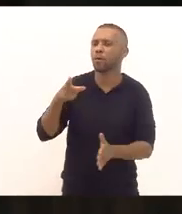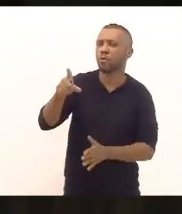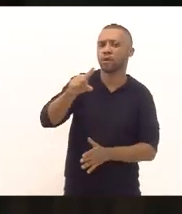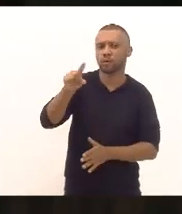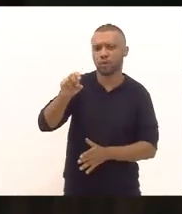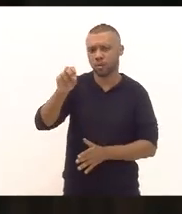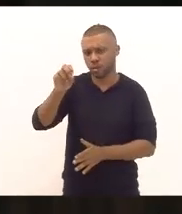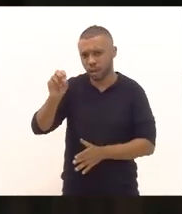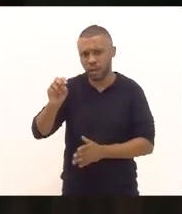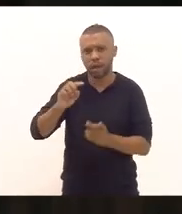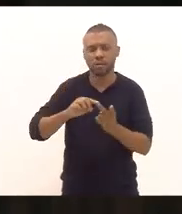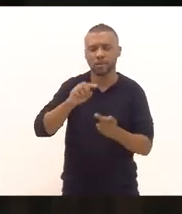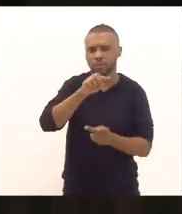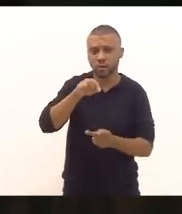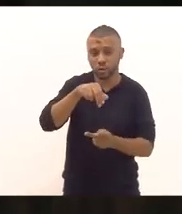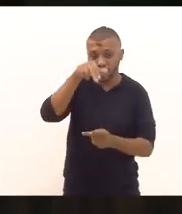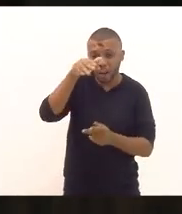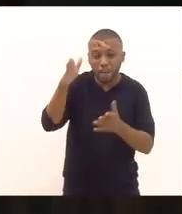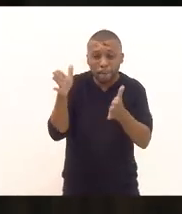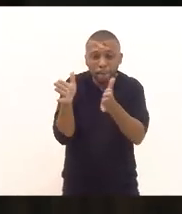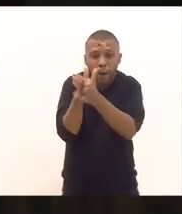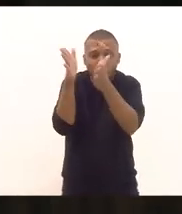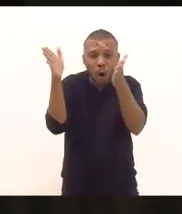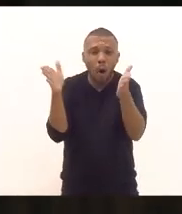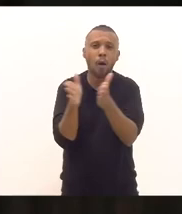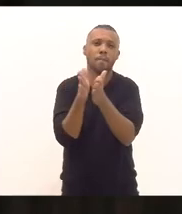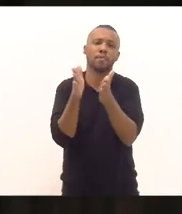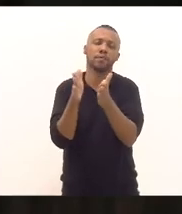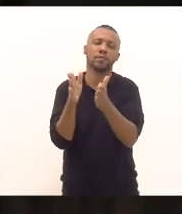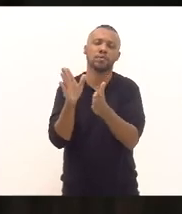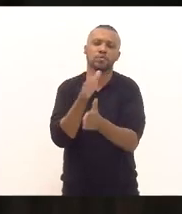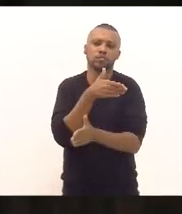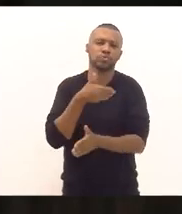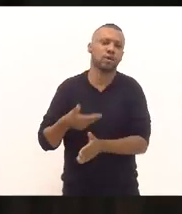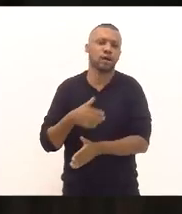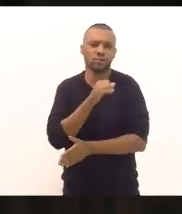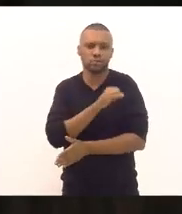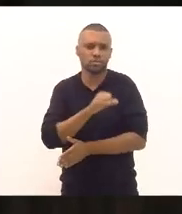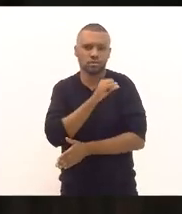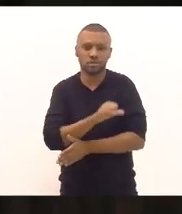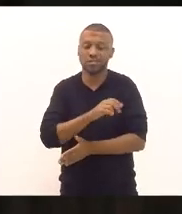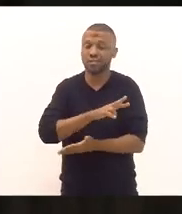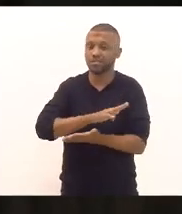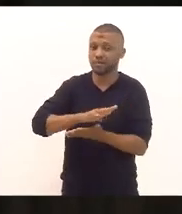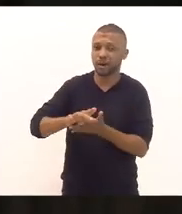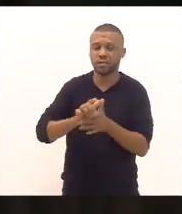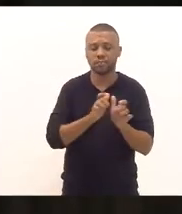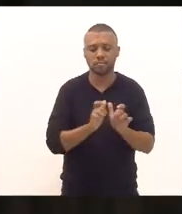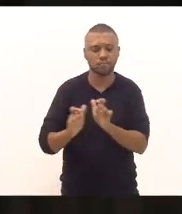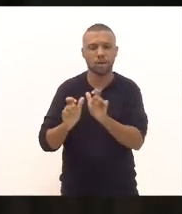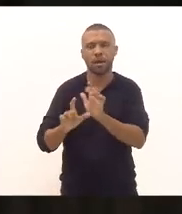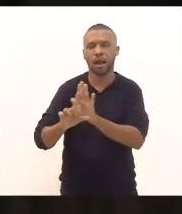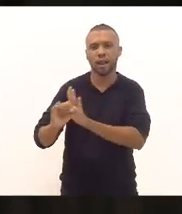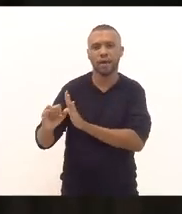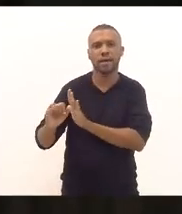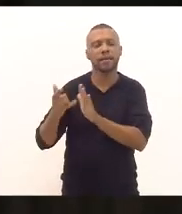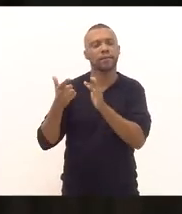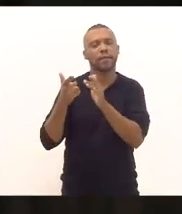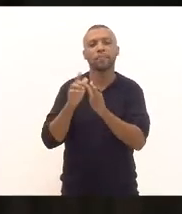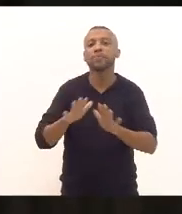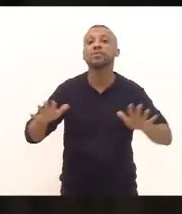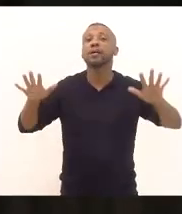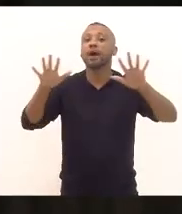a zona norte com a parte pobre da nossa do nosso estado e tantas outras áreas E aí realmente a lei está bastante